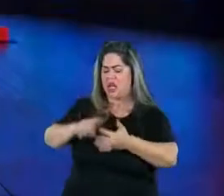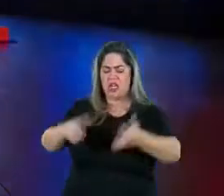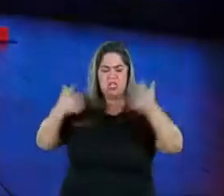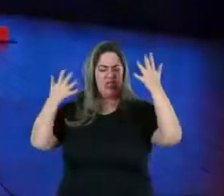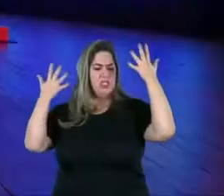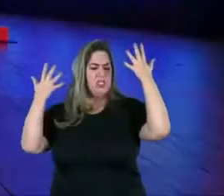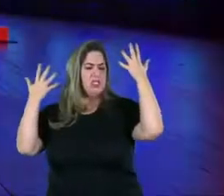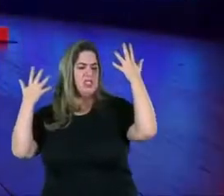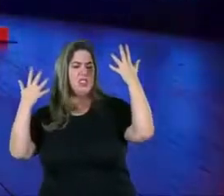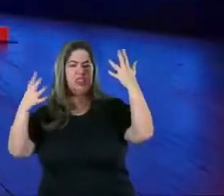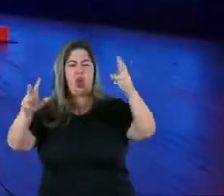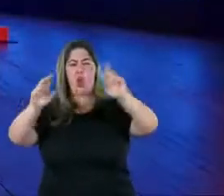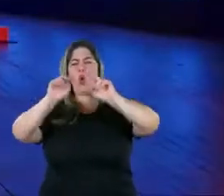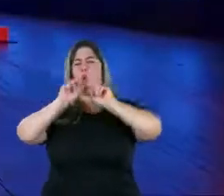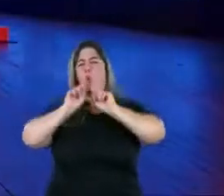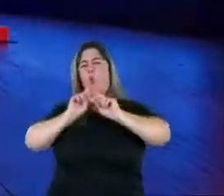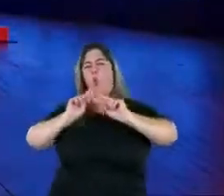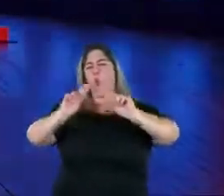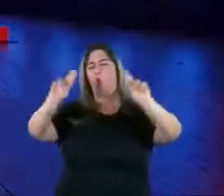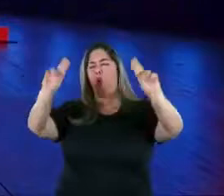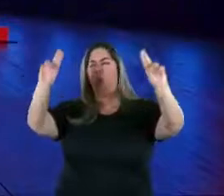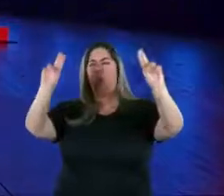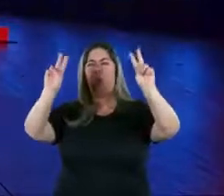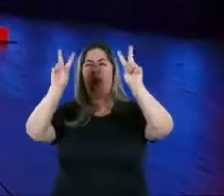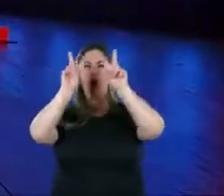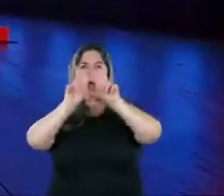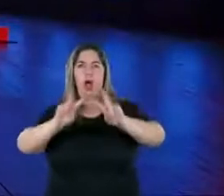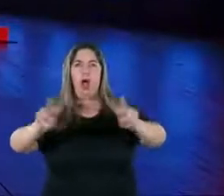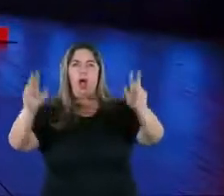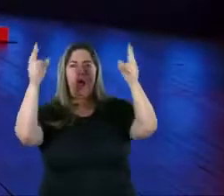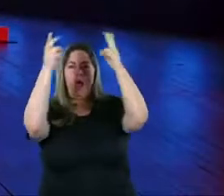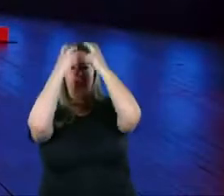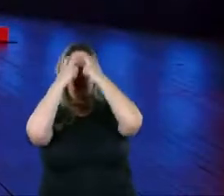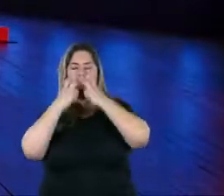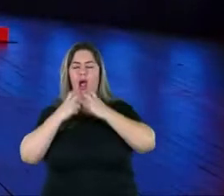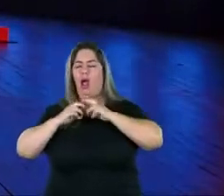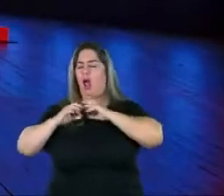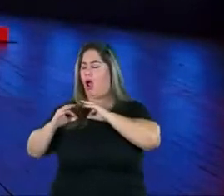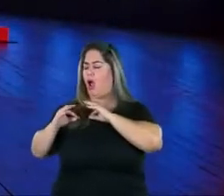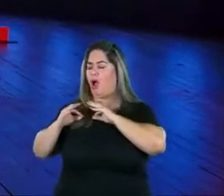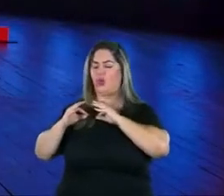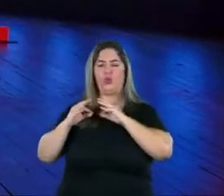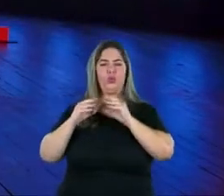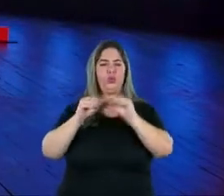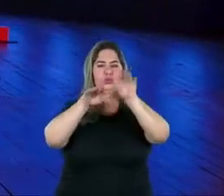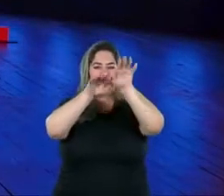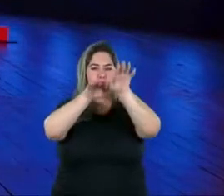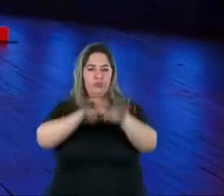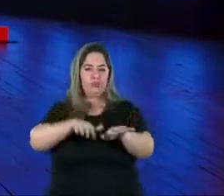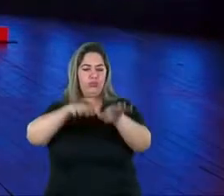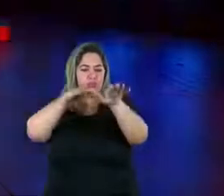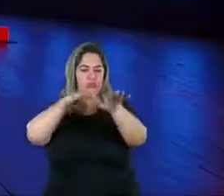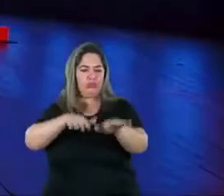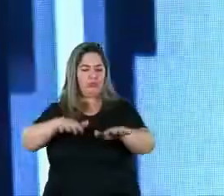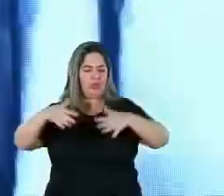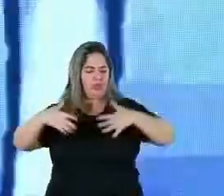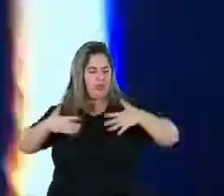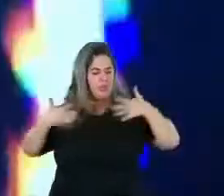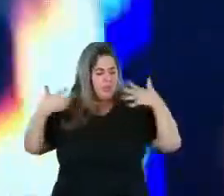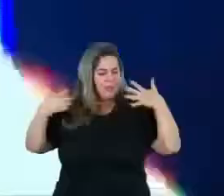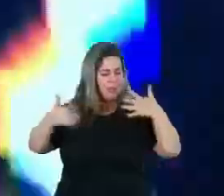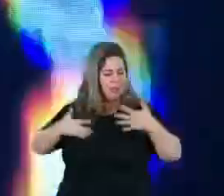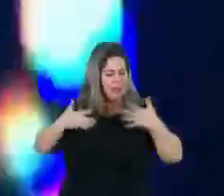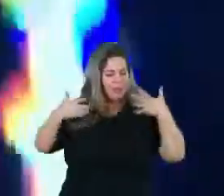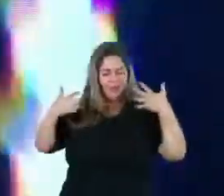palmas, na minha vaia, na minha visão, minha cegueira, minha procissão. Está na minha alegria, minha nuvem